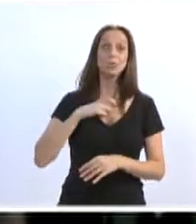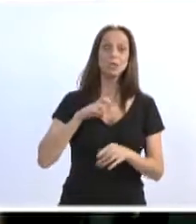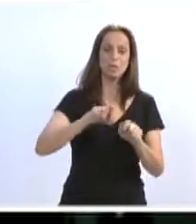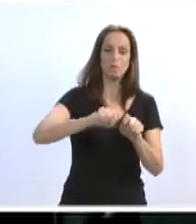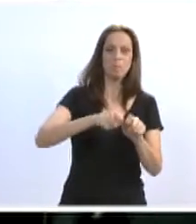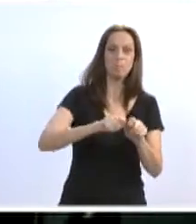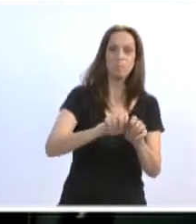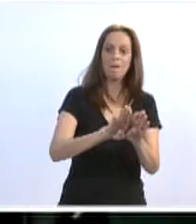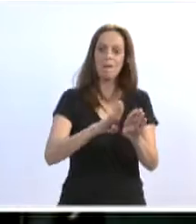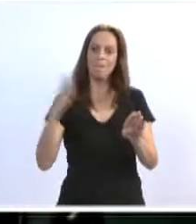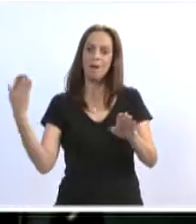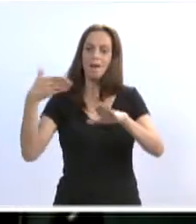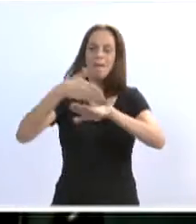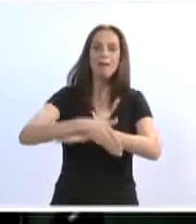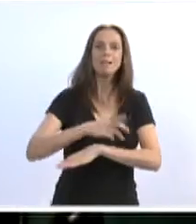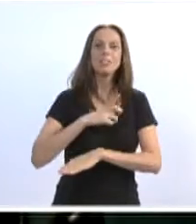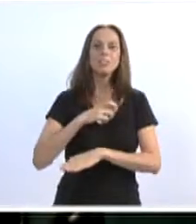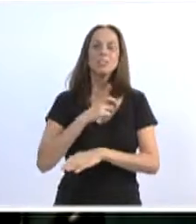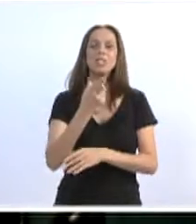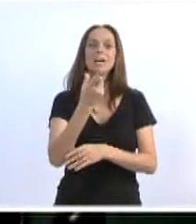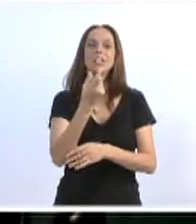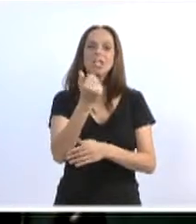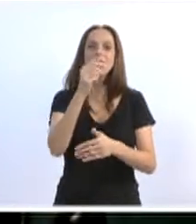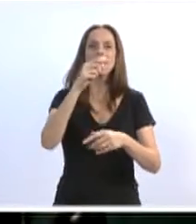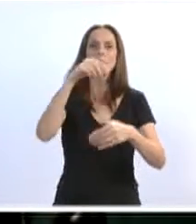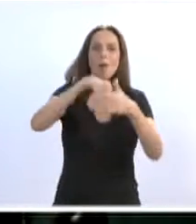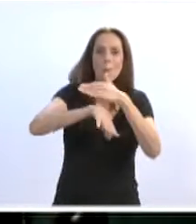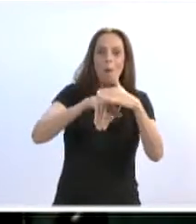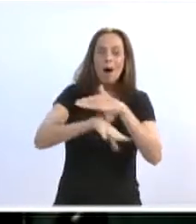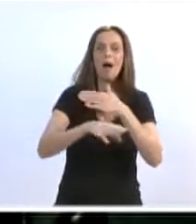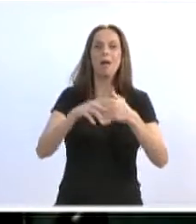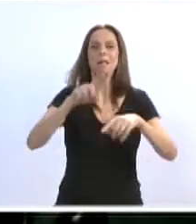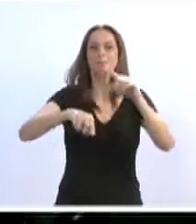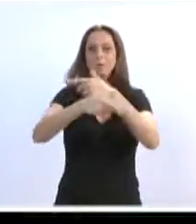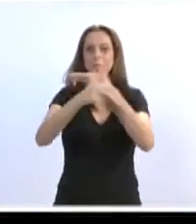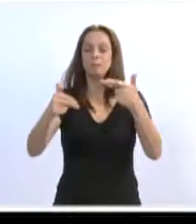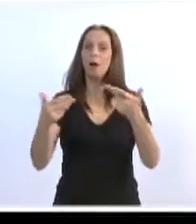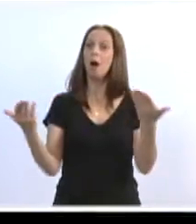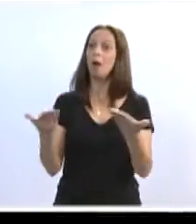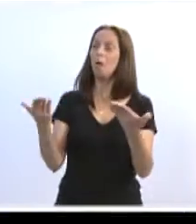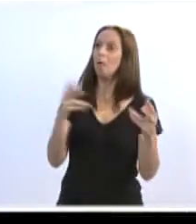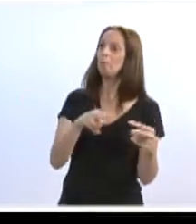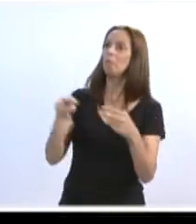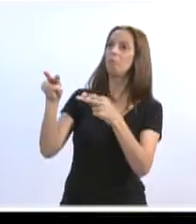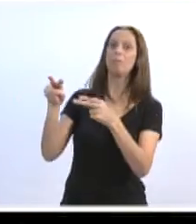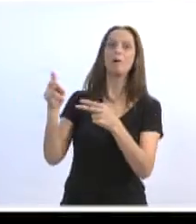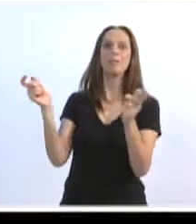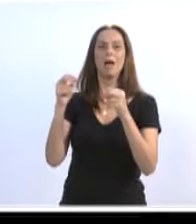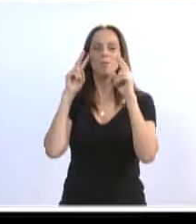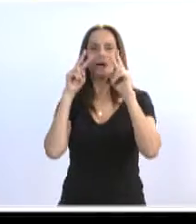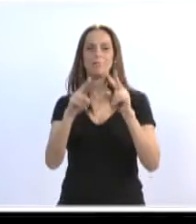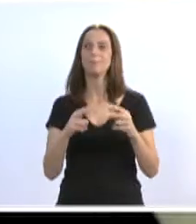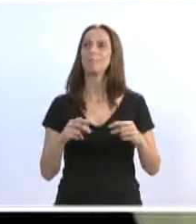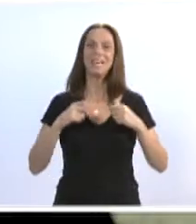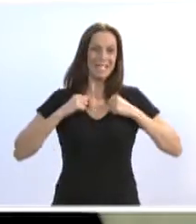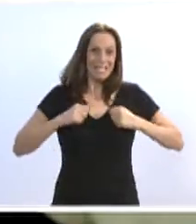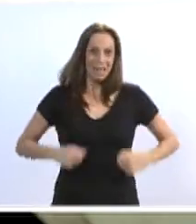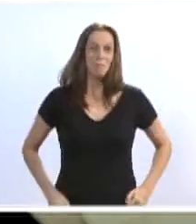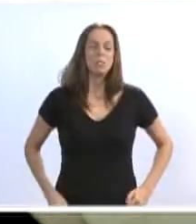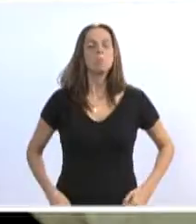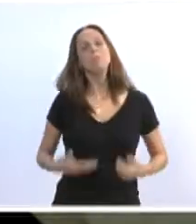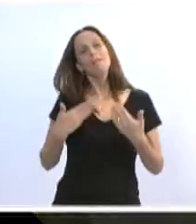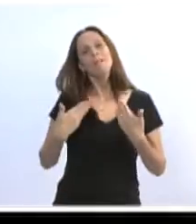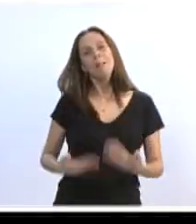funcionava o Banco Nacional do Comércio. E o cofre do banco virou sala de exposição. Quem não gosta de usar uma camiseta? É